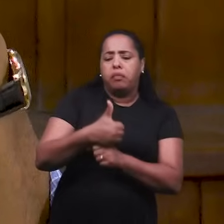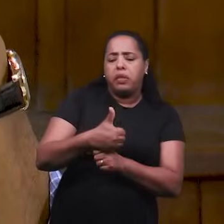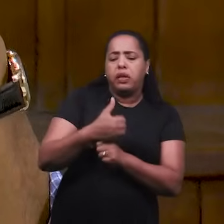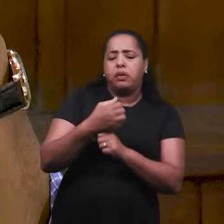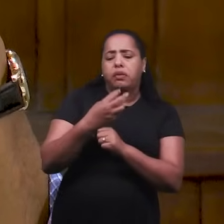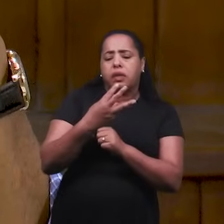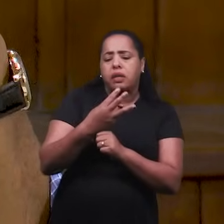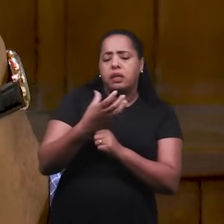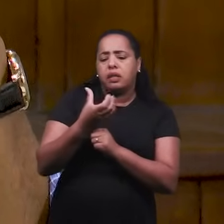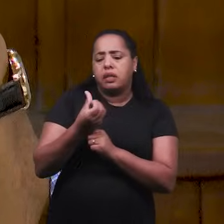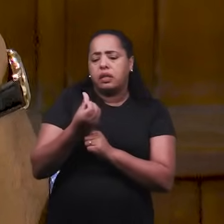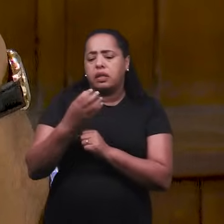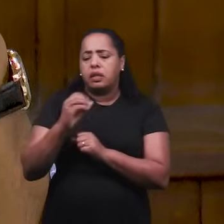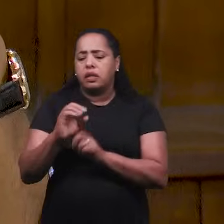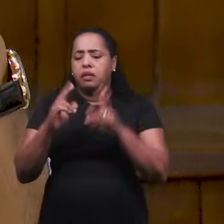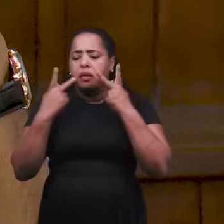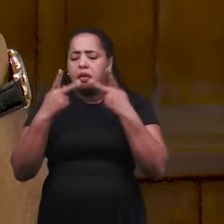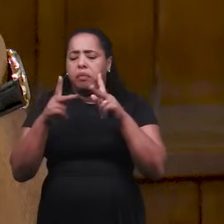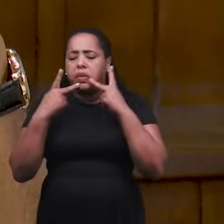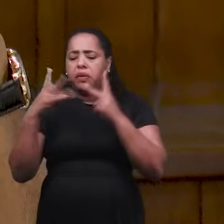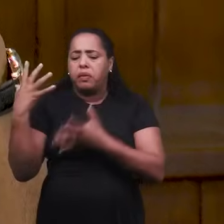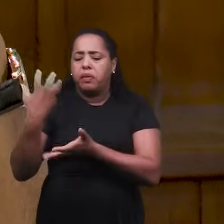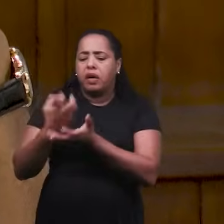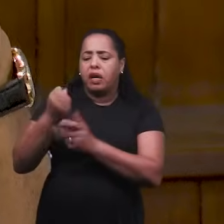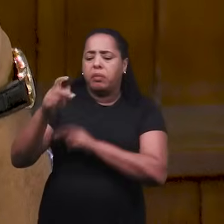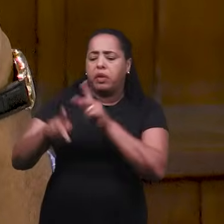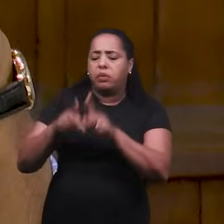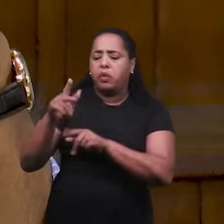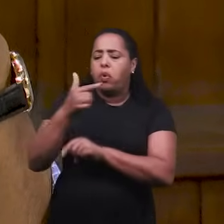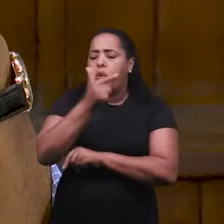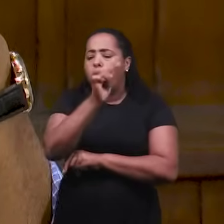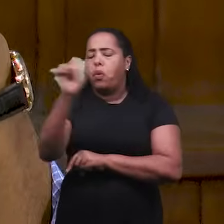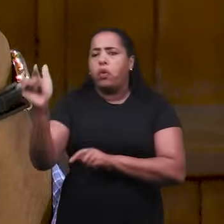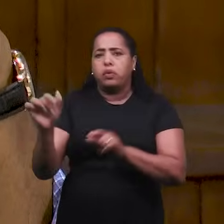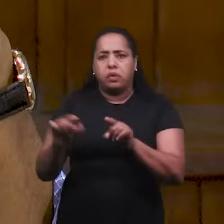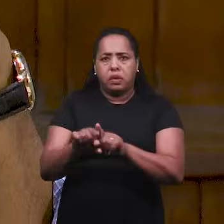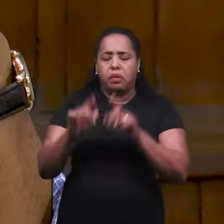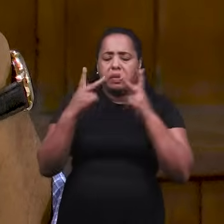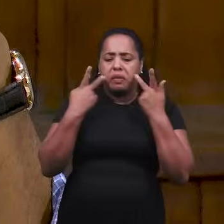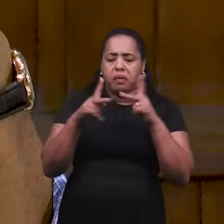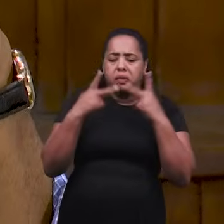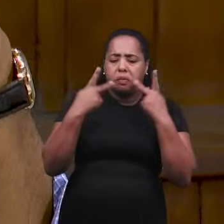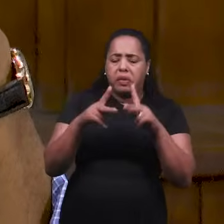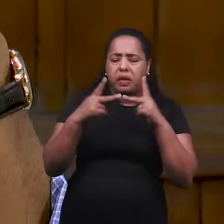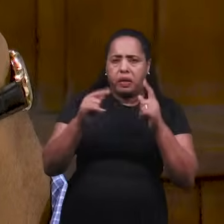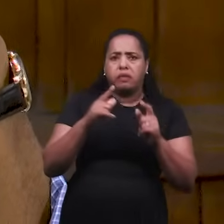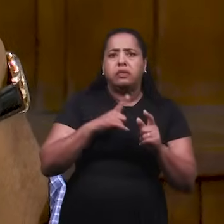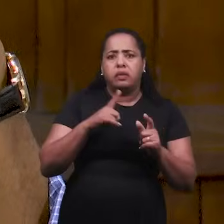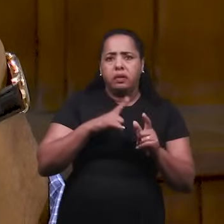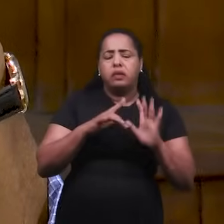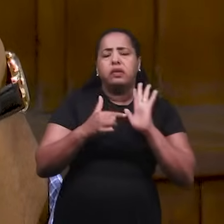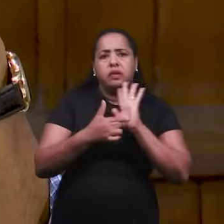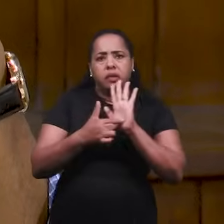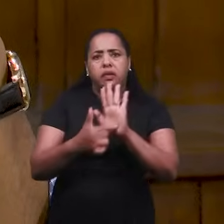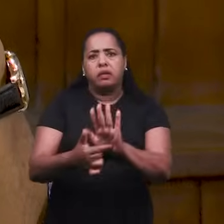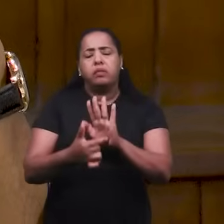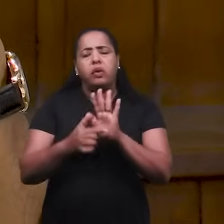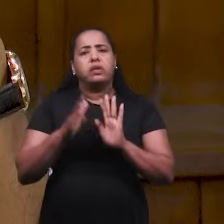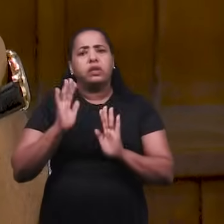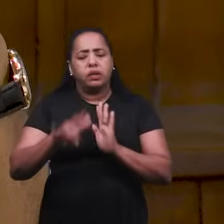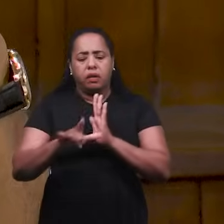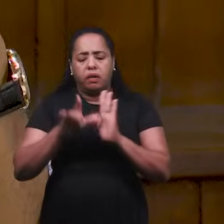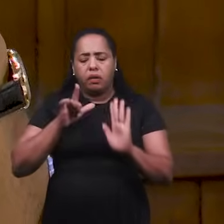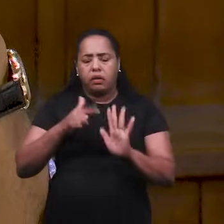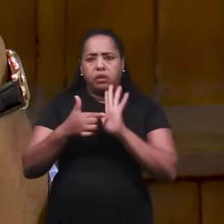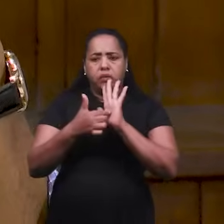sobre o arrebatamento da igreja, foi um cristão que pregava, e outros que pregavam, né? Outros pregadores que mostram, já falavam sobre o arrebatamento da